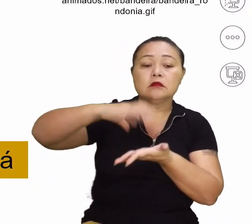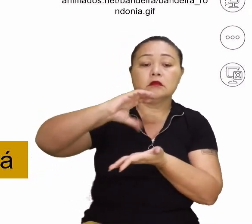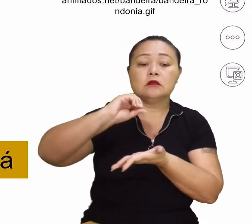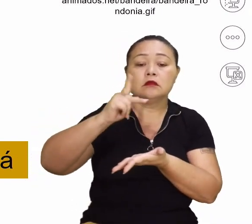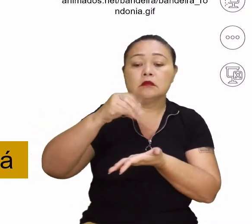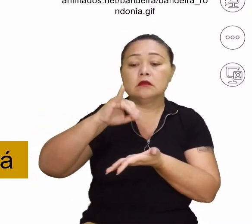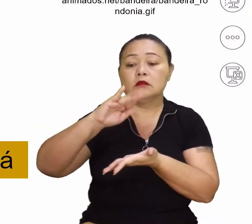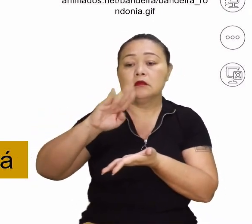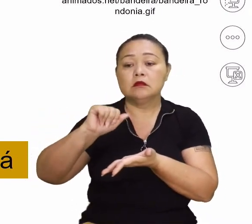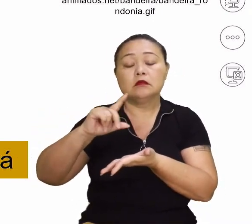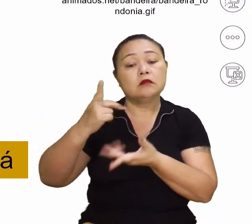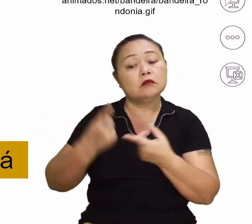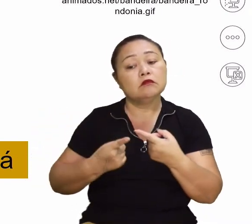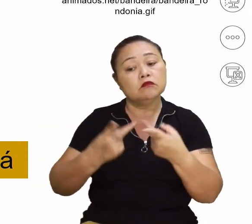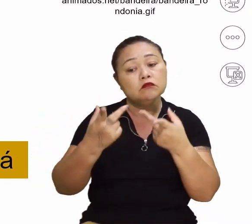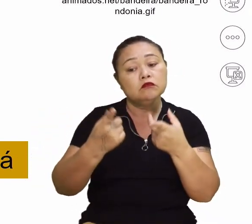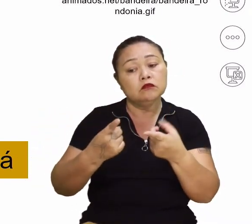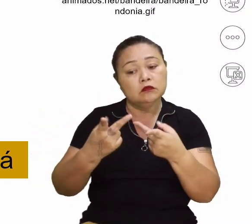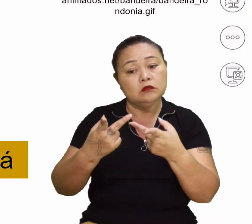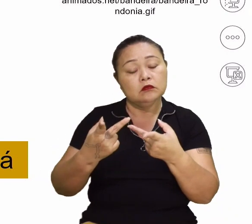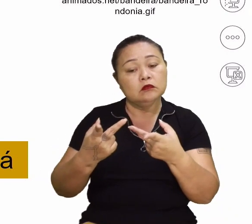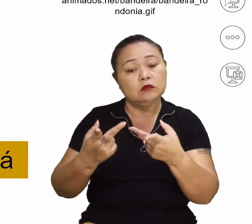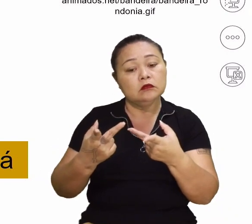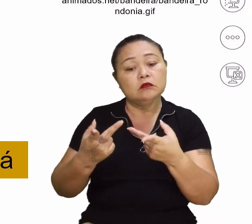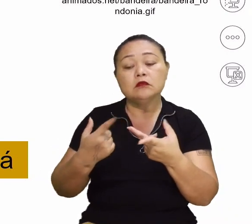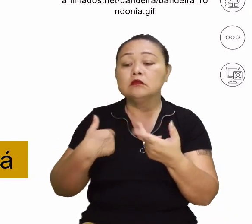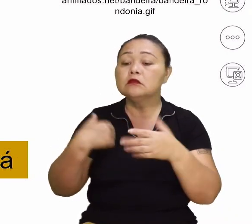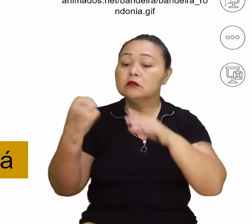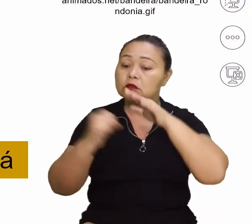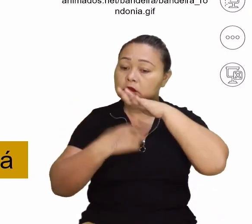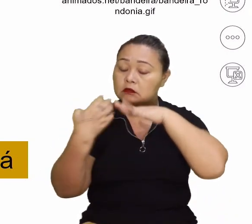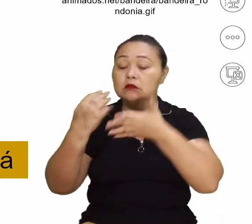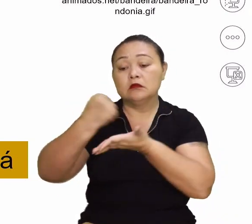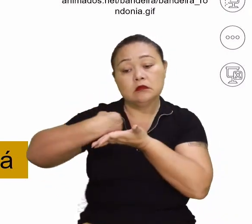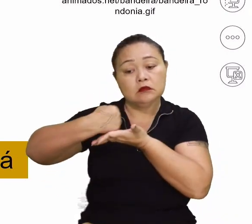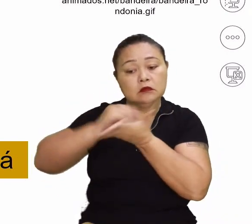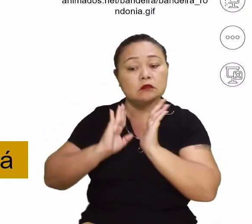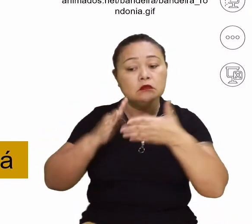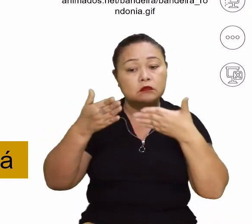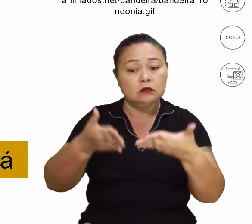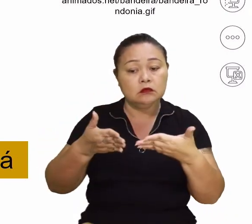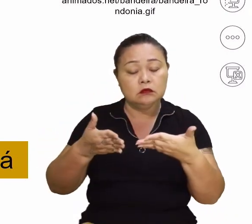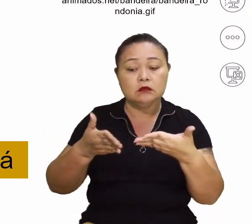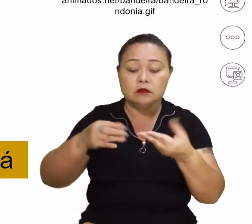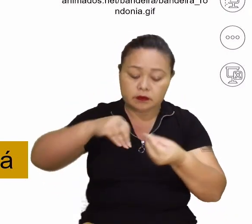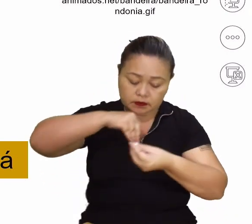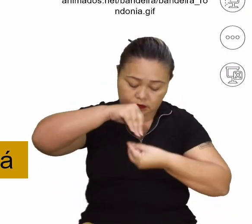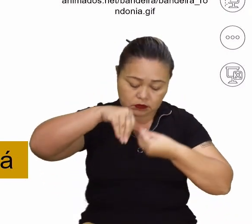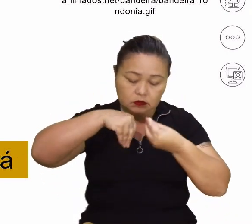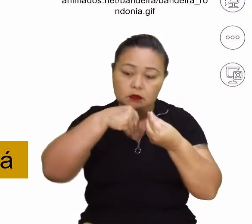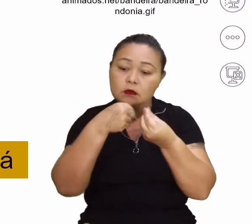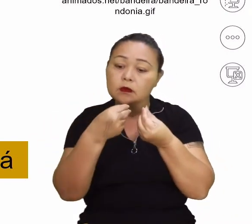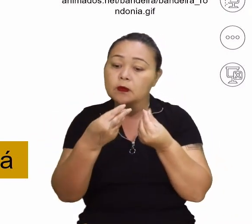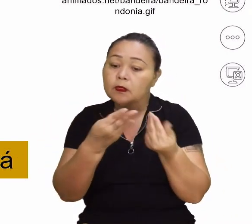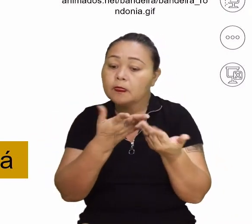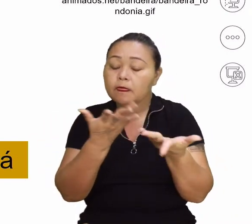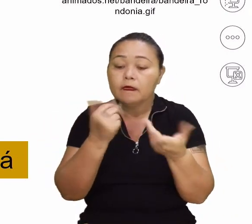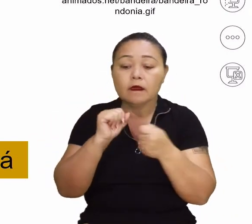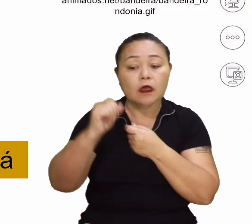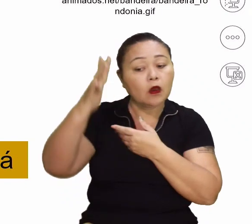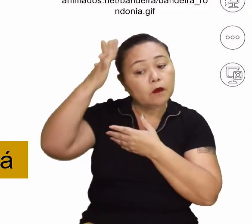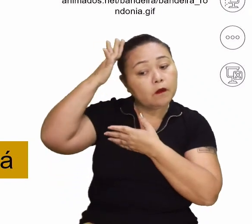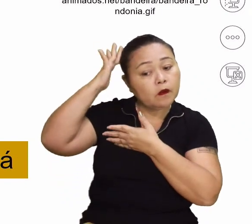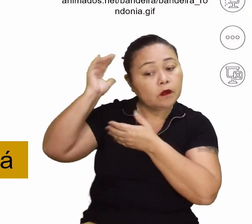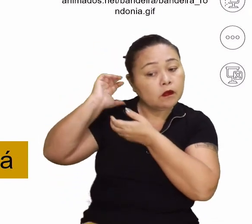copaíba, ele é vendido principalmente para a indústria farmacêutica, para misturar, às vezes, com